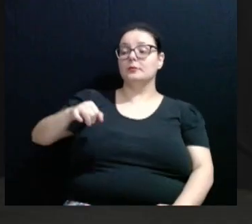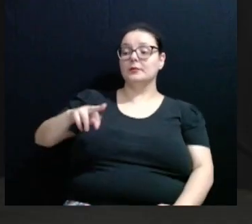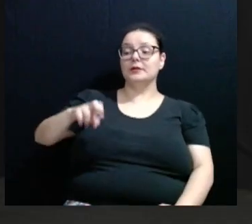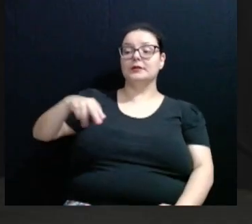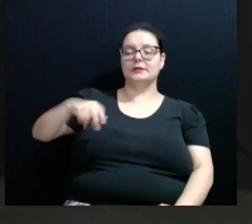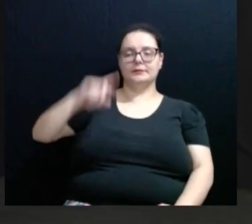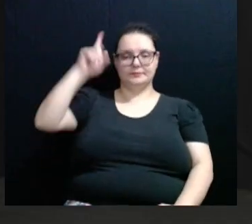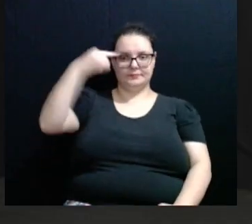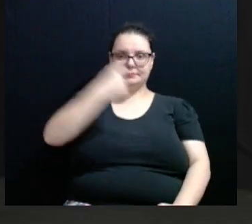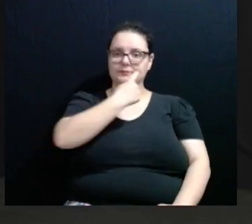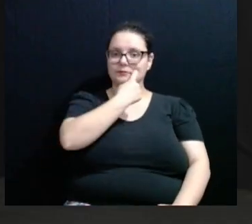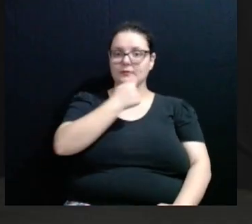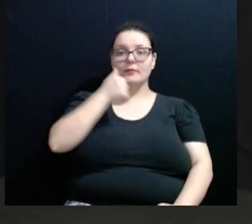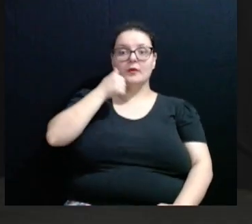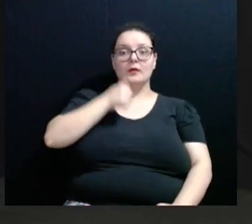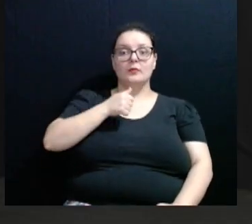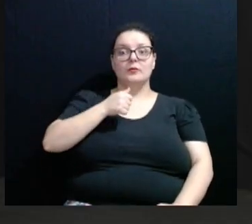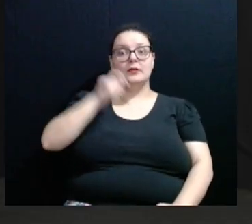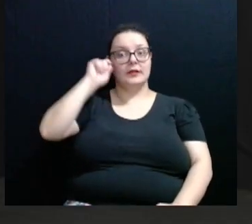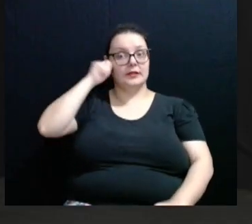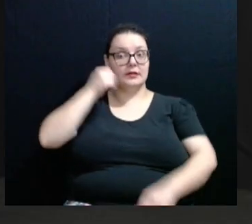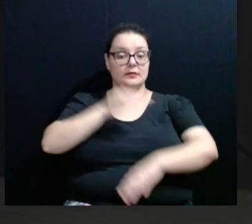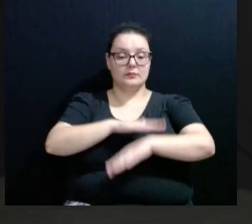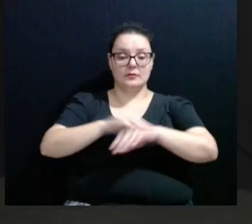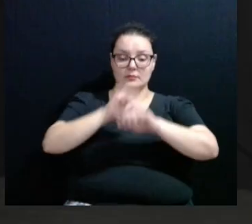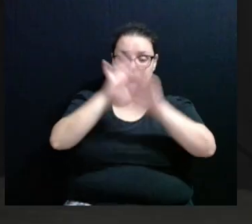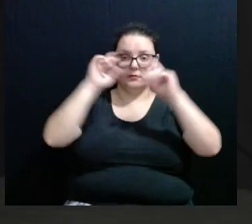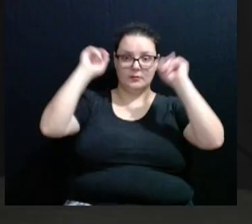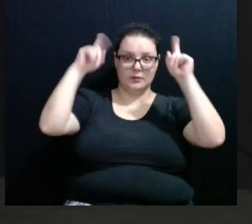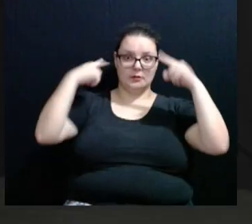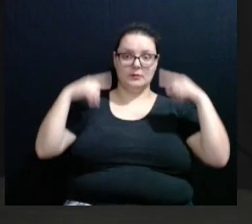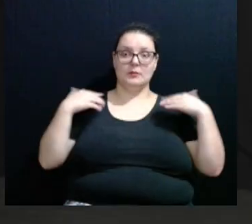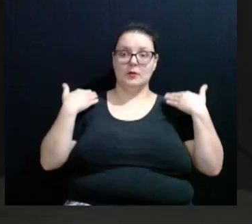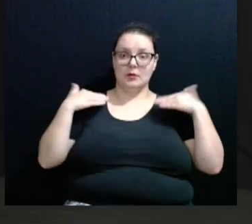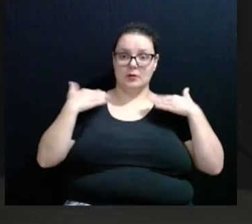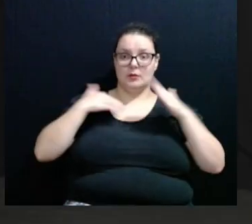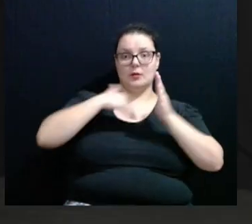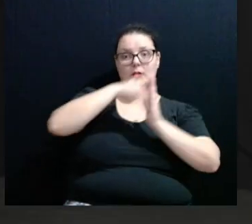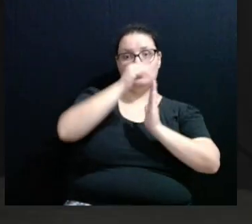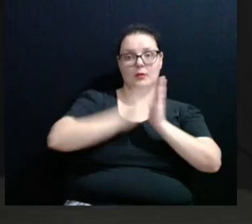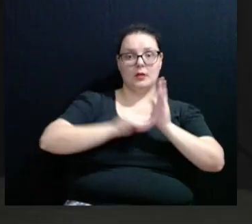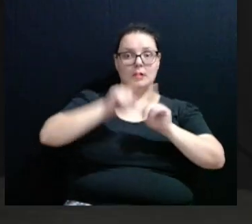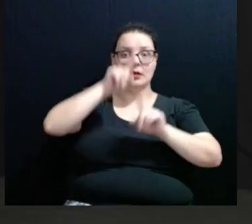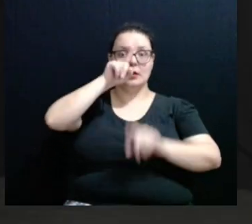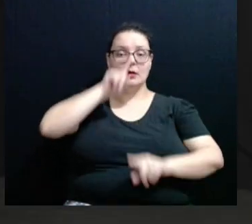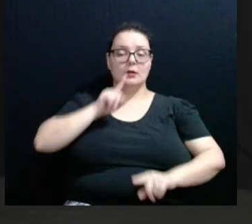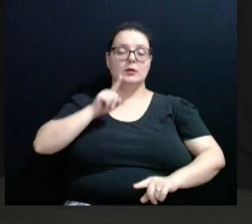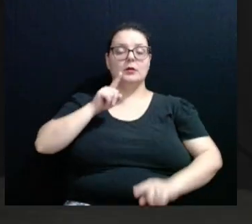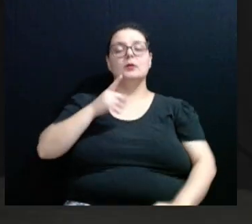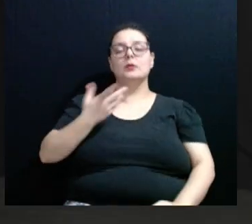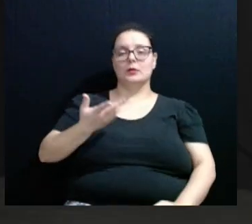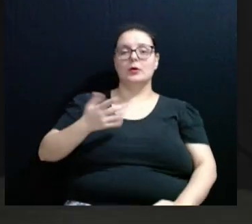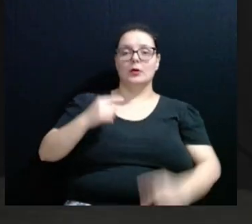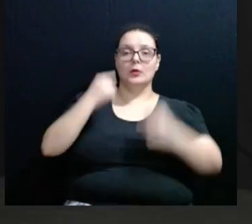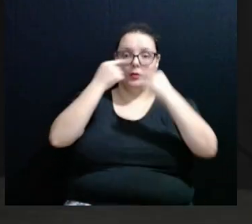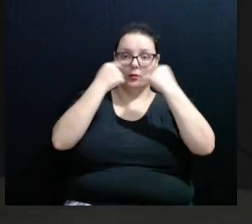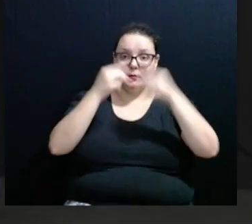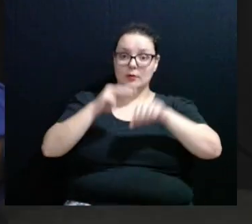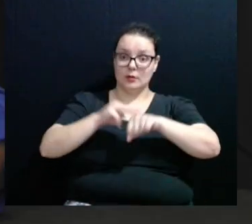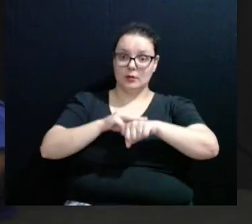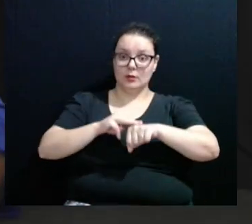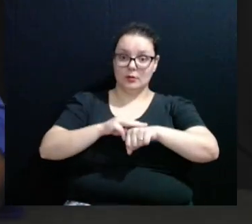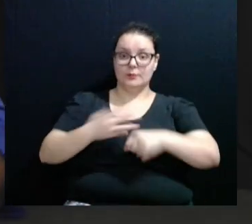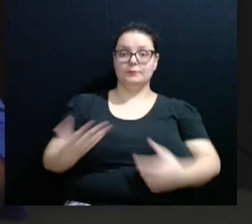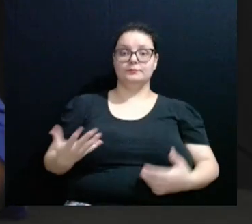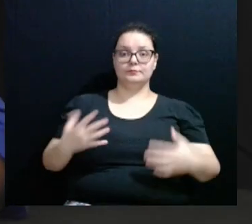mulher negra de pele clara, tenho os cabelos cacheados na altura dos ombros com mechas loiras, olhos castanhos. Hoje eu estou vestida